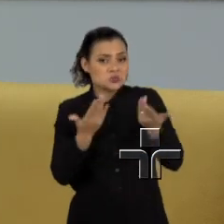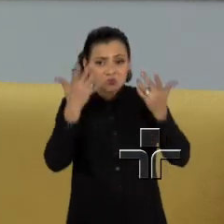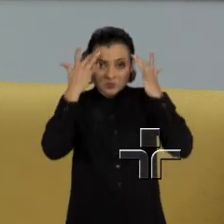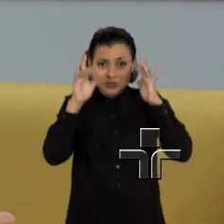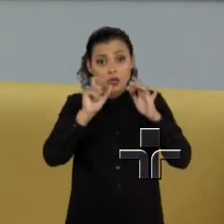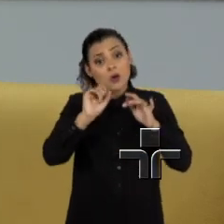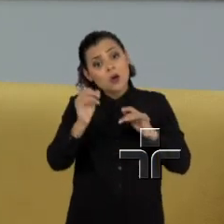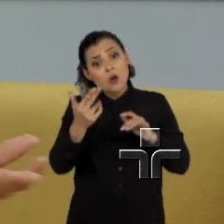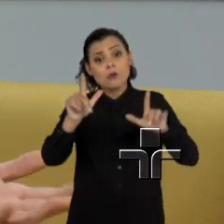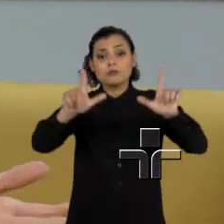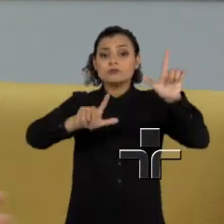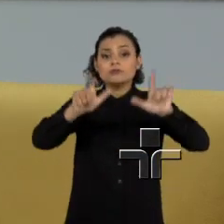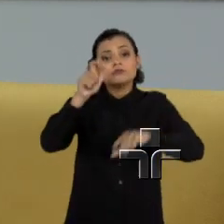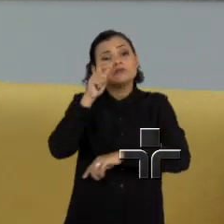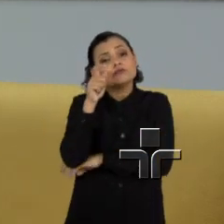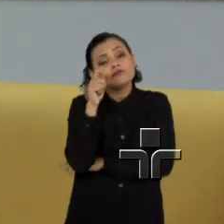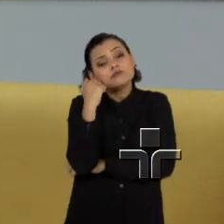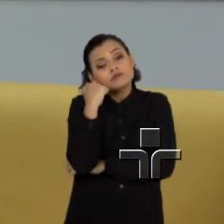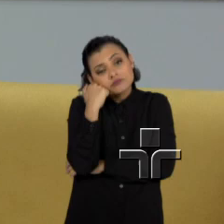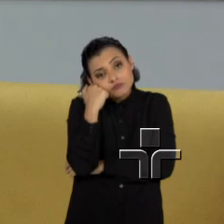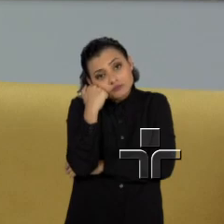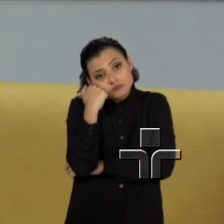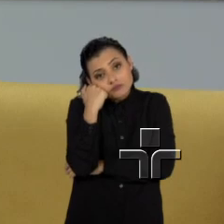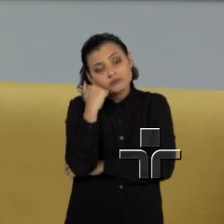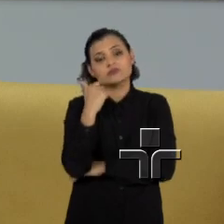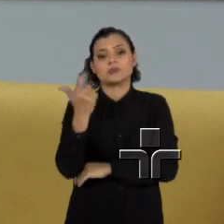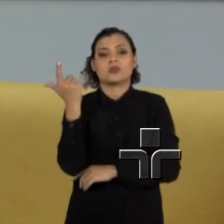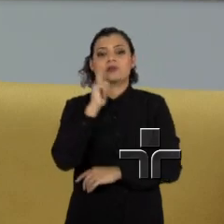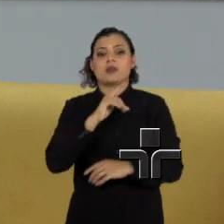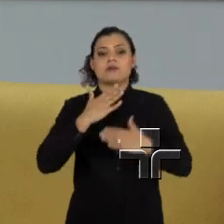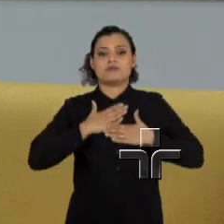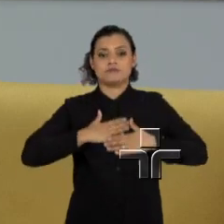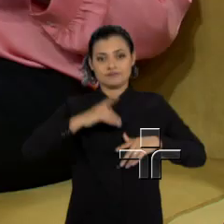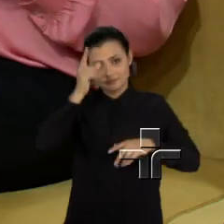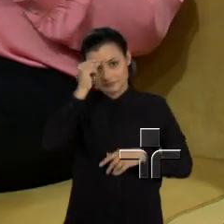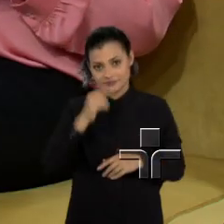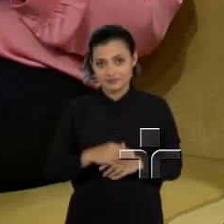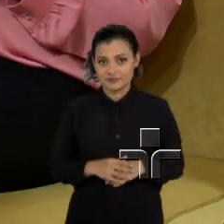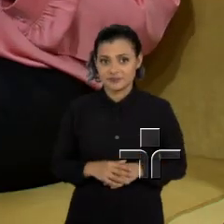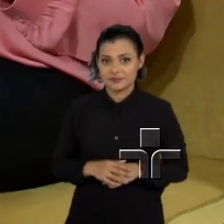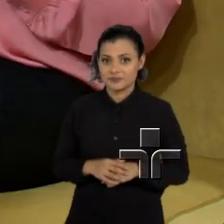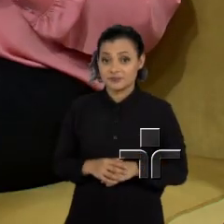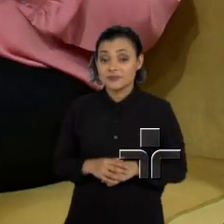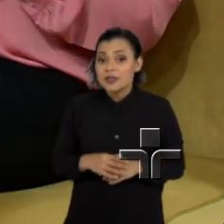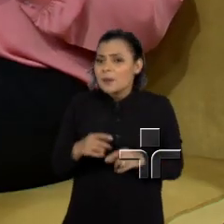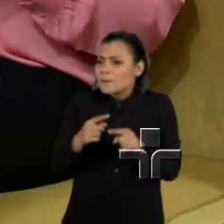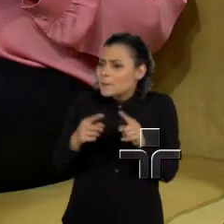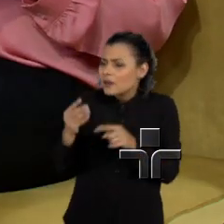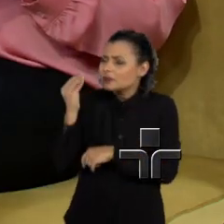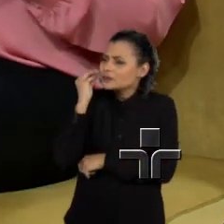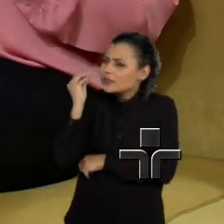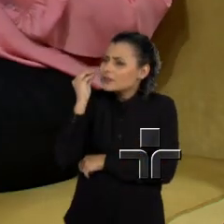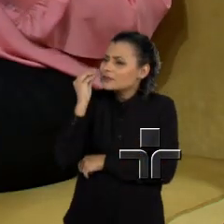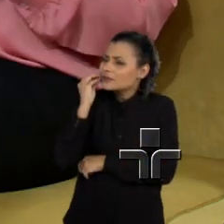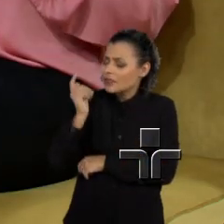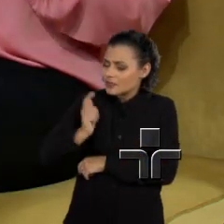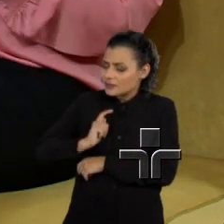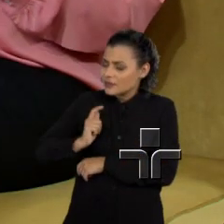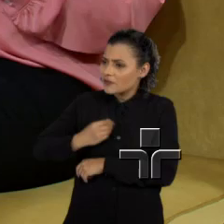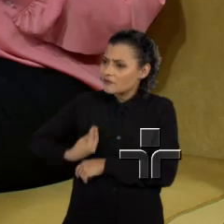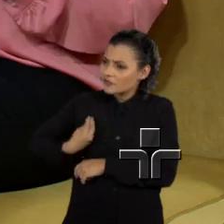pouco de um noticiário, desde que a notícia não seja muito devastadora. E, por exemplo, tentar ter uma rotina